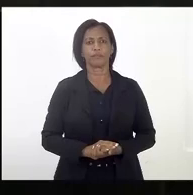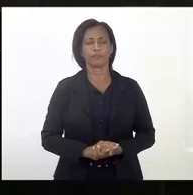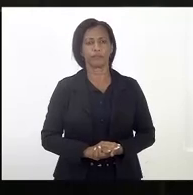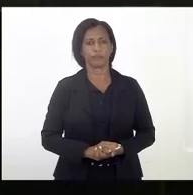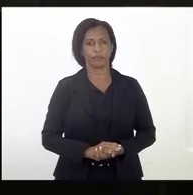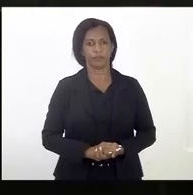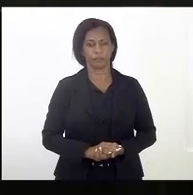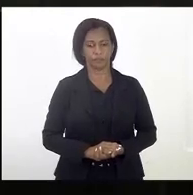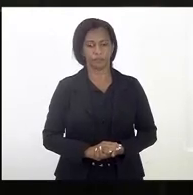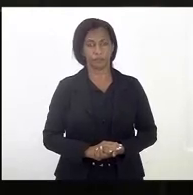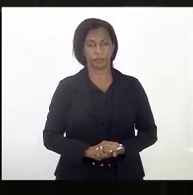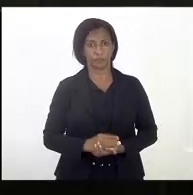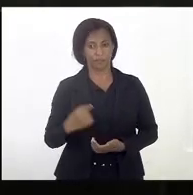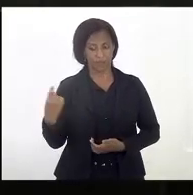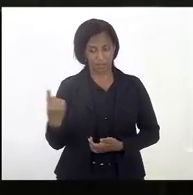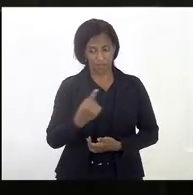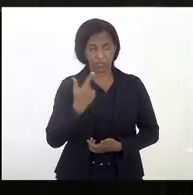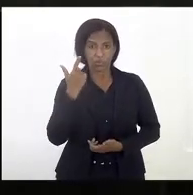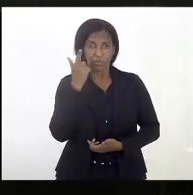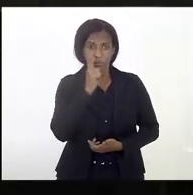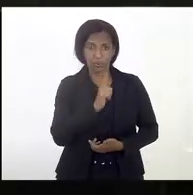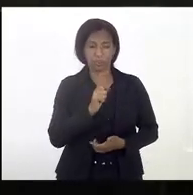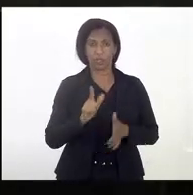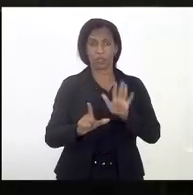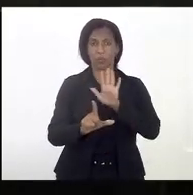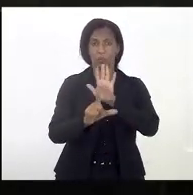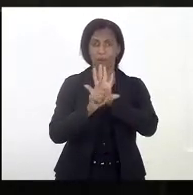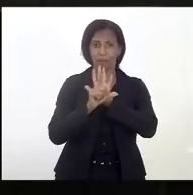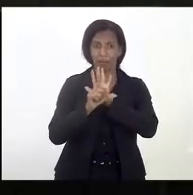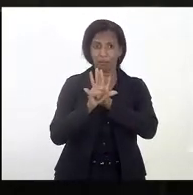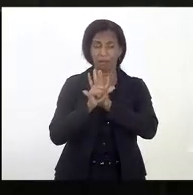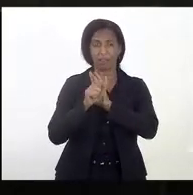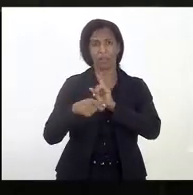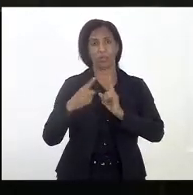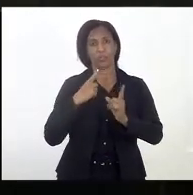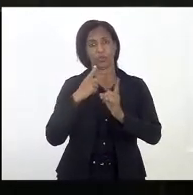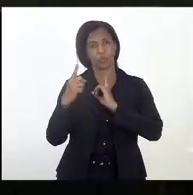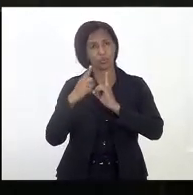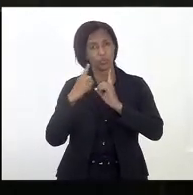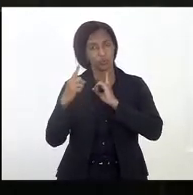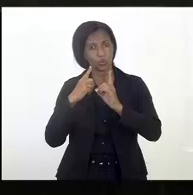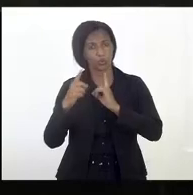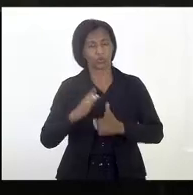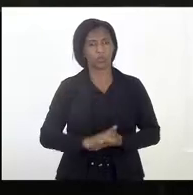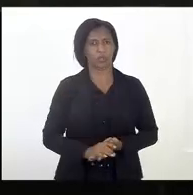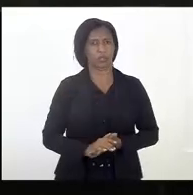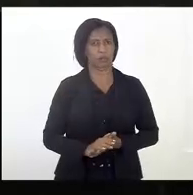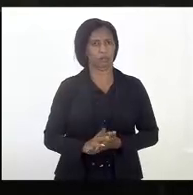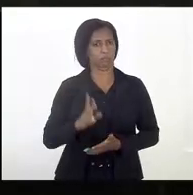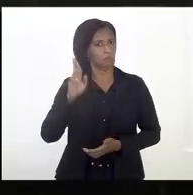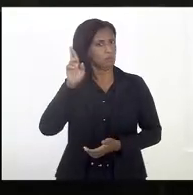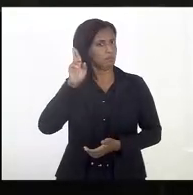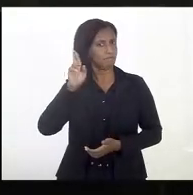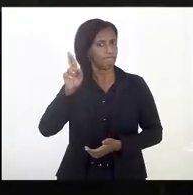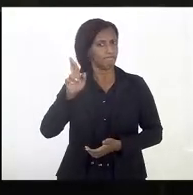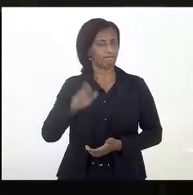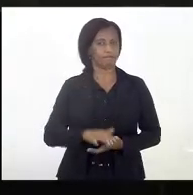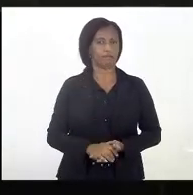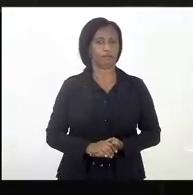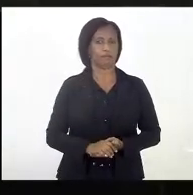e a gente conseguiu aprovar uma lei na Assembleia discutida de alongado uma lei Responsável